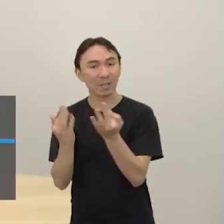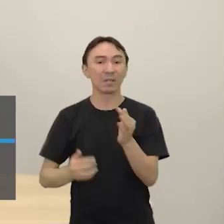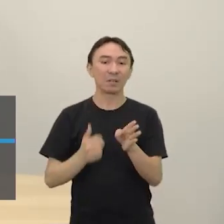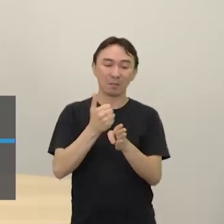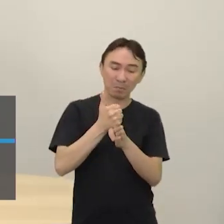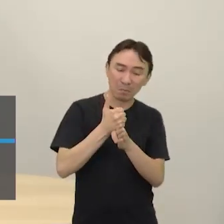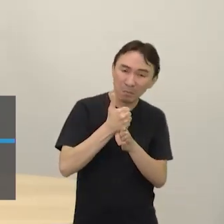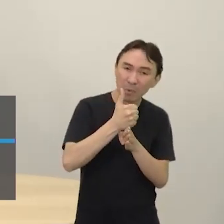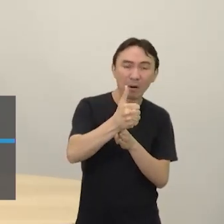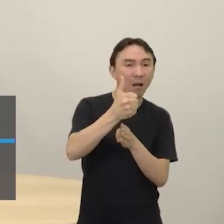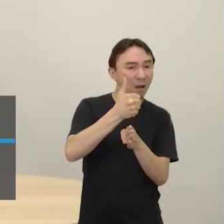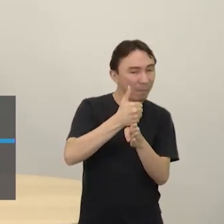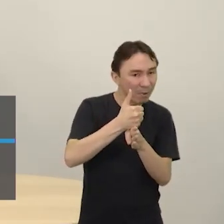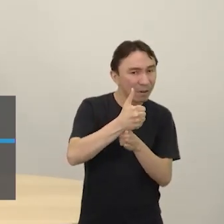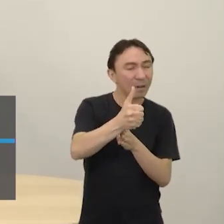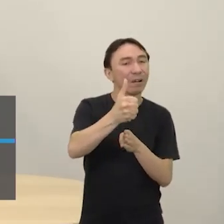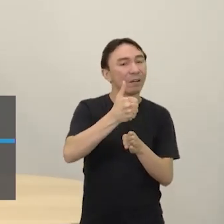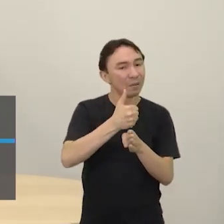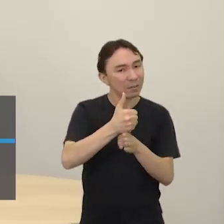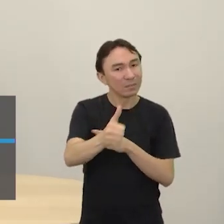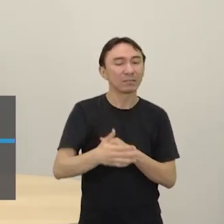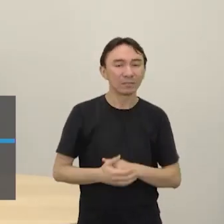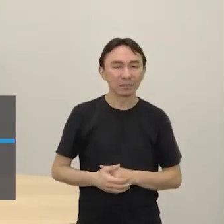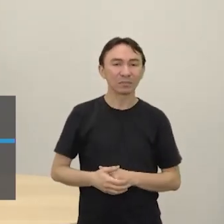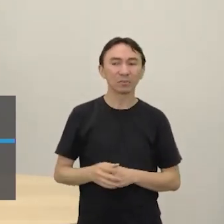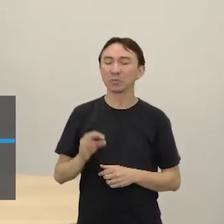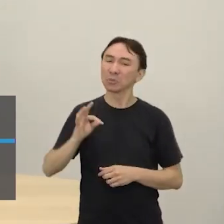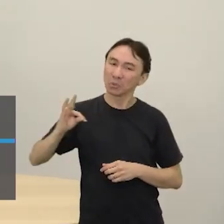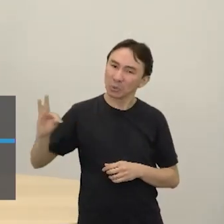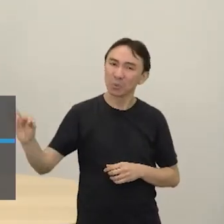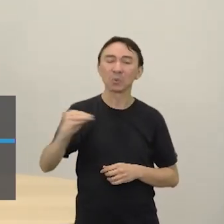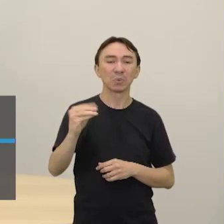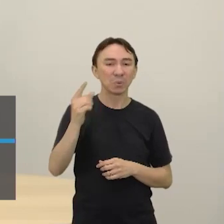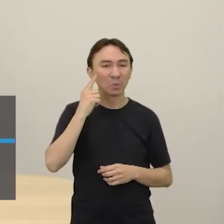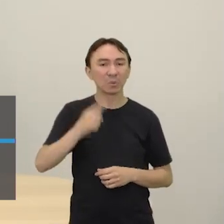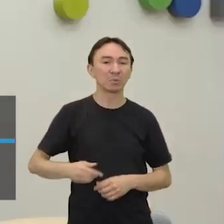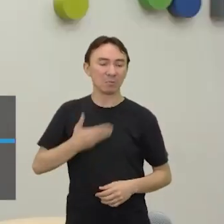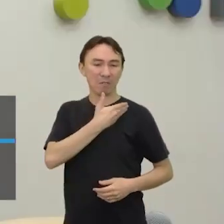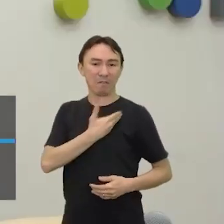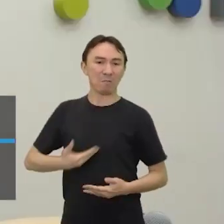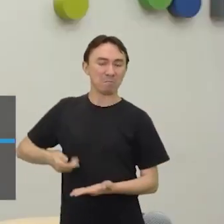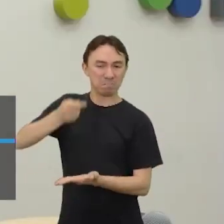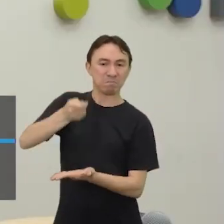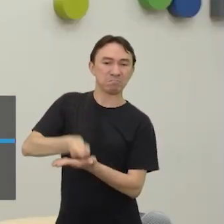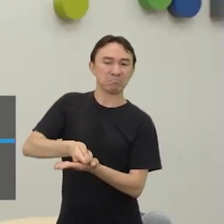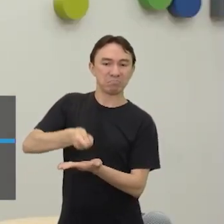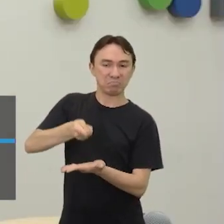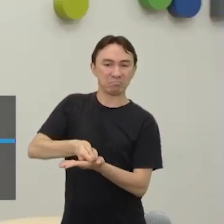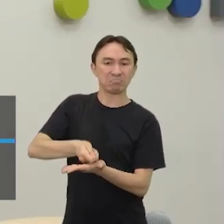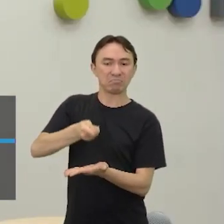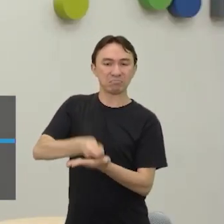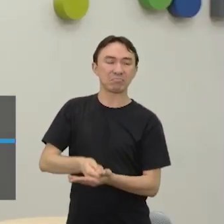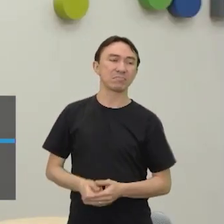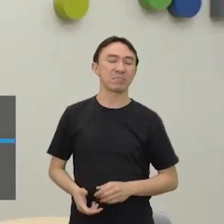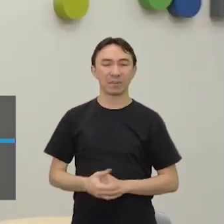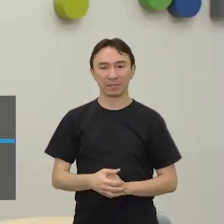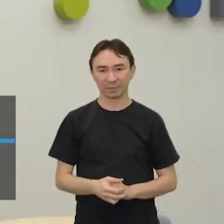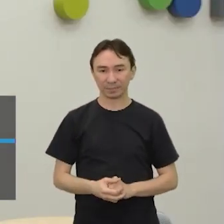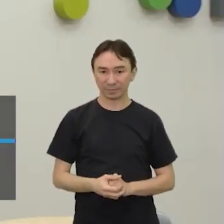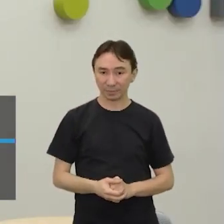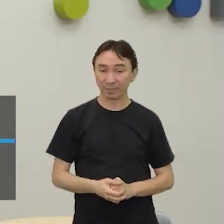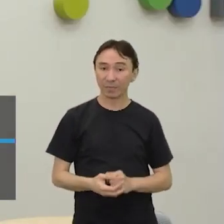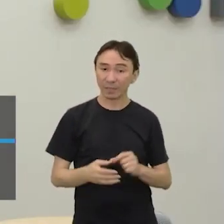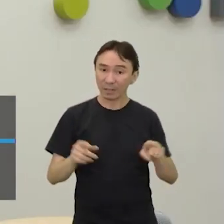sempre estão na boca de qualquer regime autoritário. Isso. E outra coisa também que é muito pouco